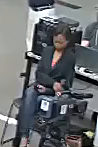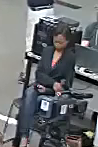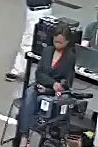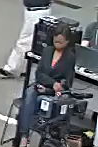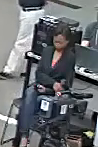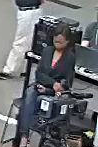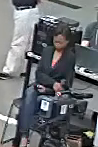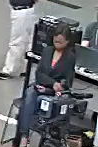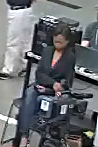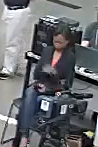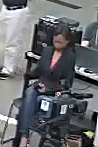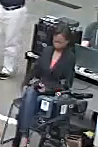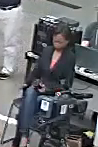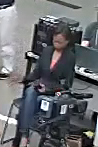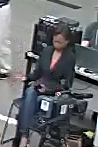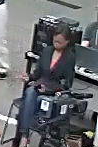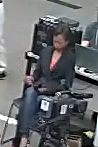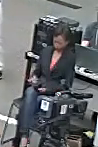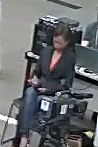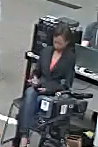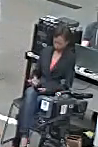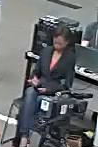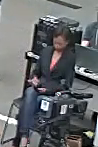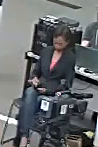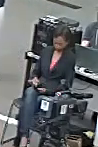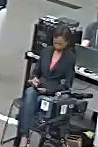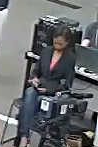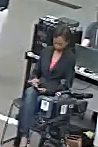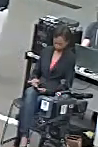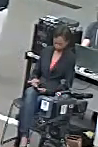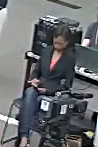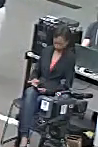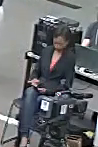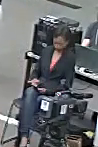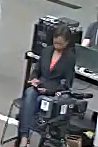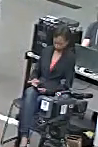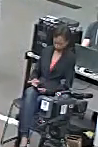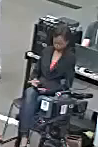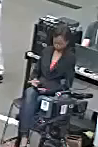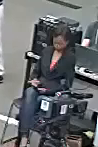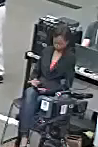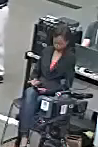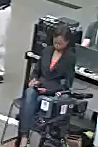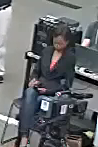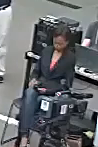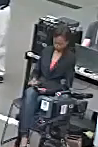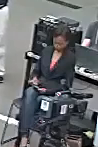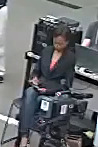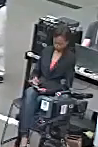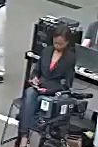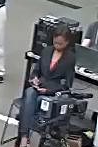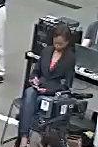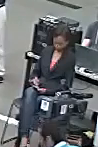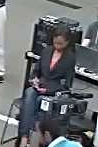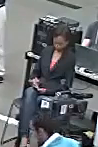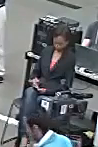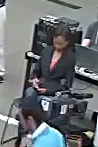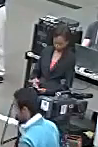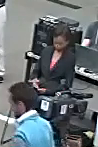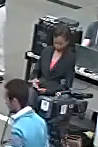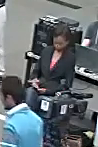vivia dentro de ônibus 18 anos dentro de ônibus tenho dificuldade de passar uma roleta que eu pulei porque eles aumentaram 1